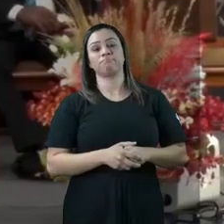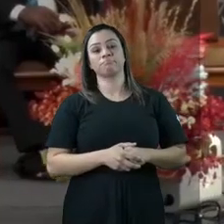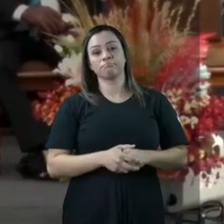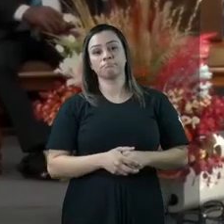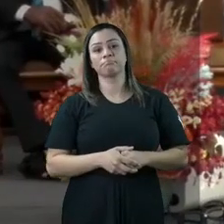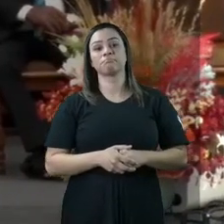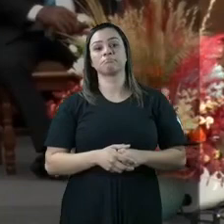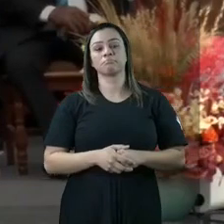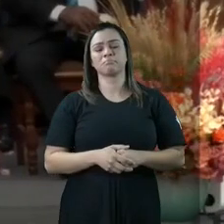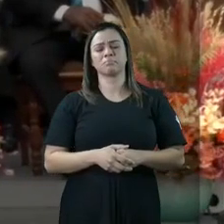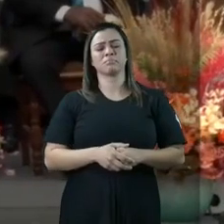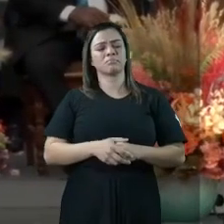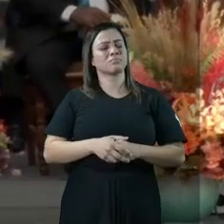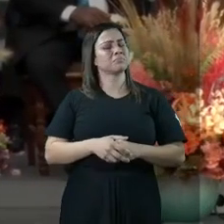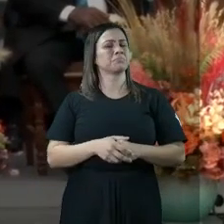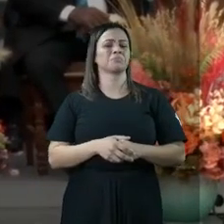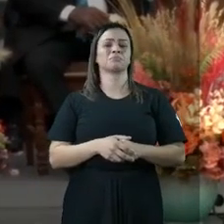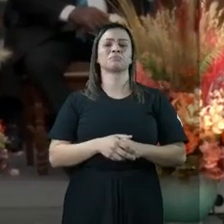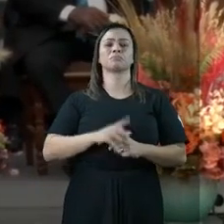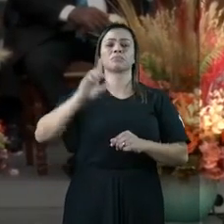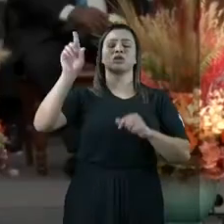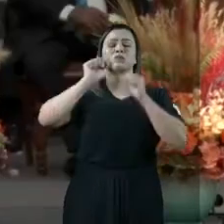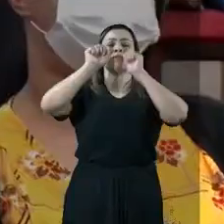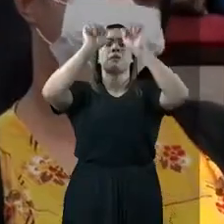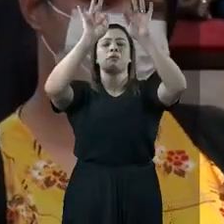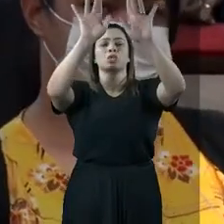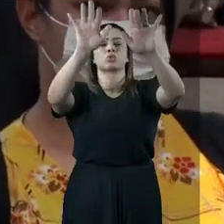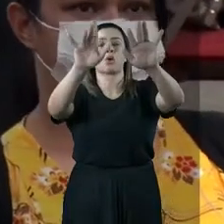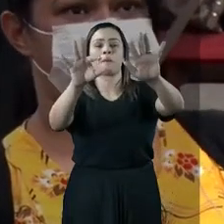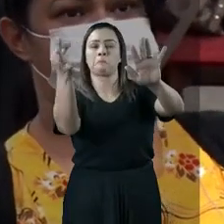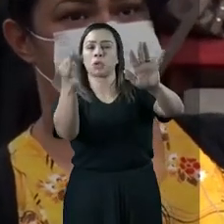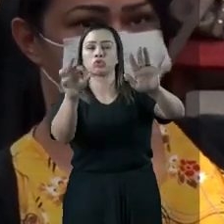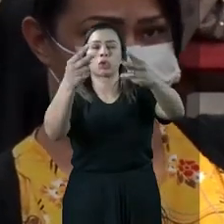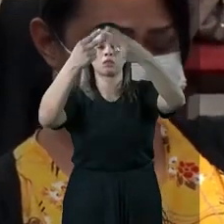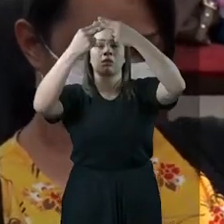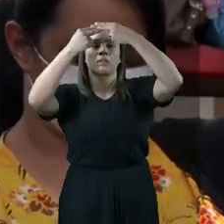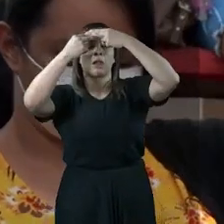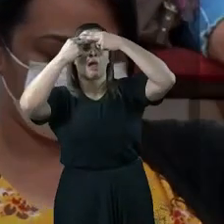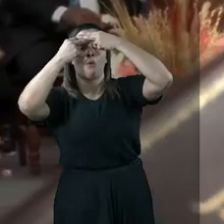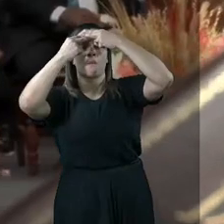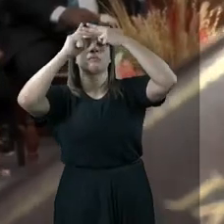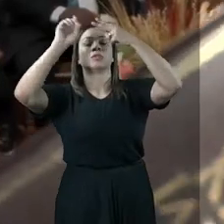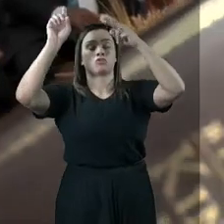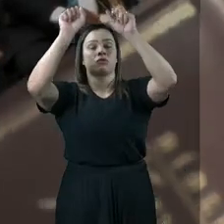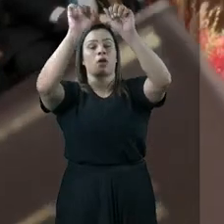levante a mão, porque está descendo uma unção para curar feridas. Levante a mão, porque está descendo uma unção